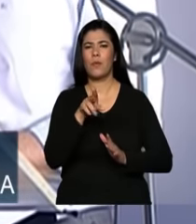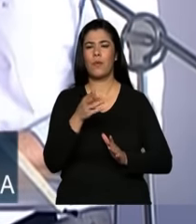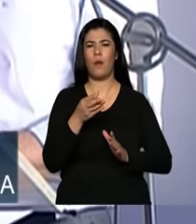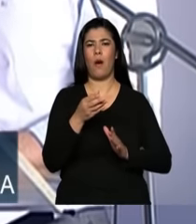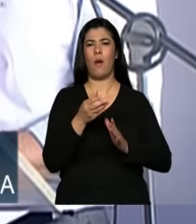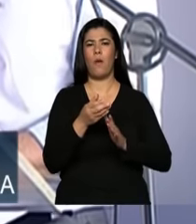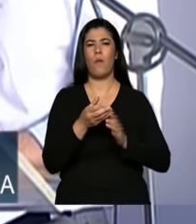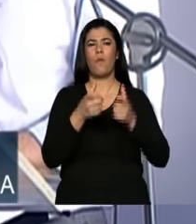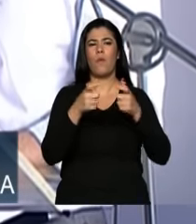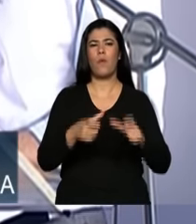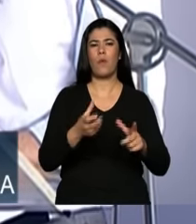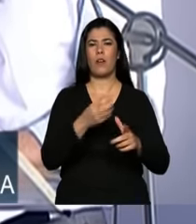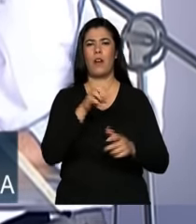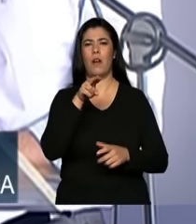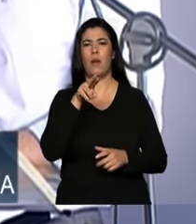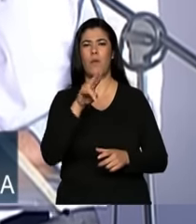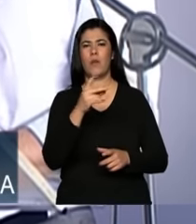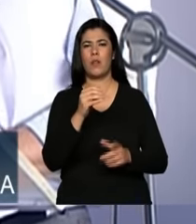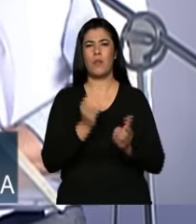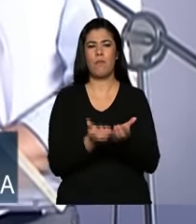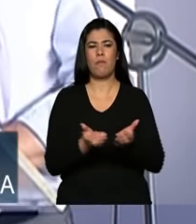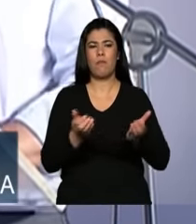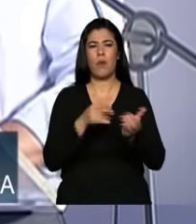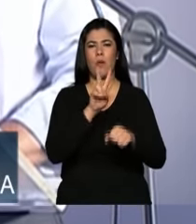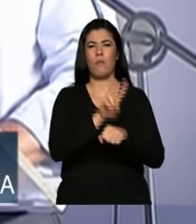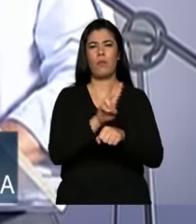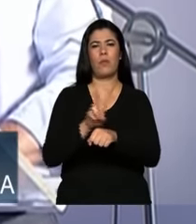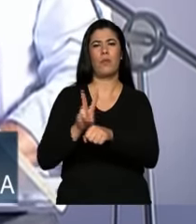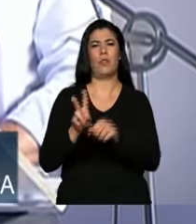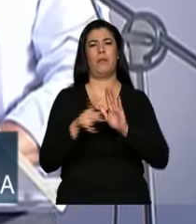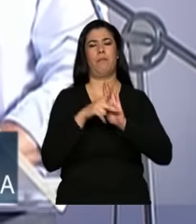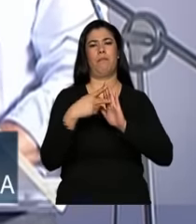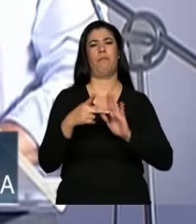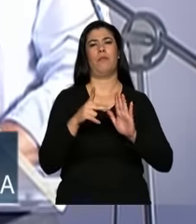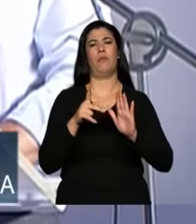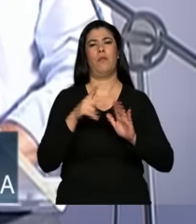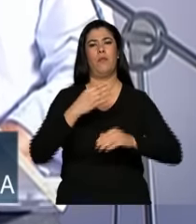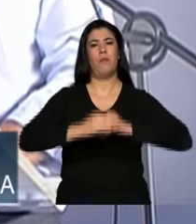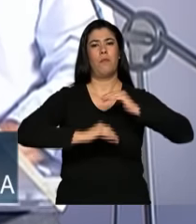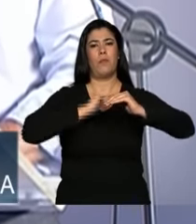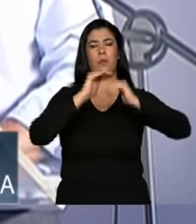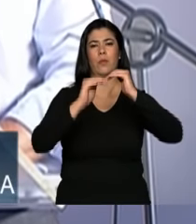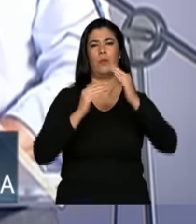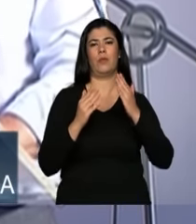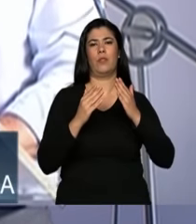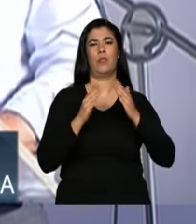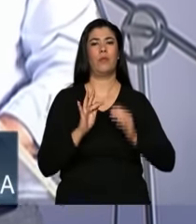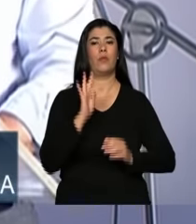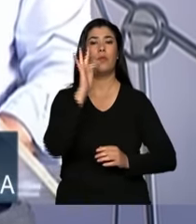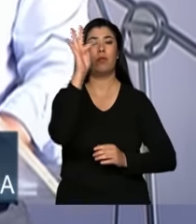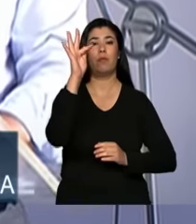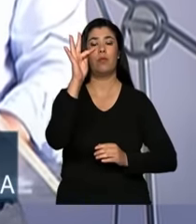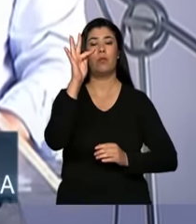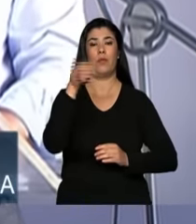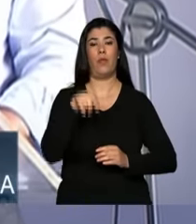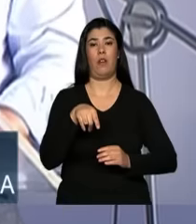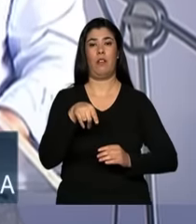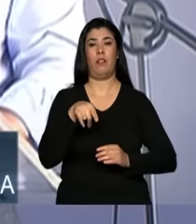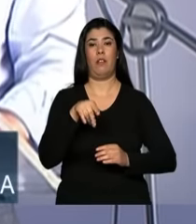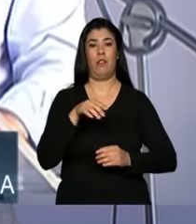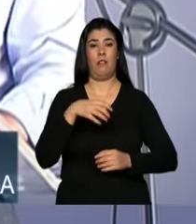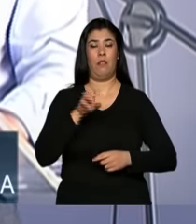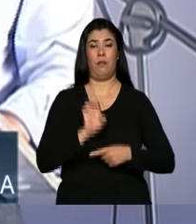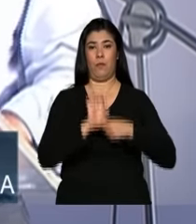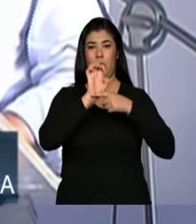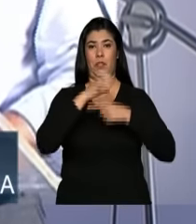cuidar daquele bem precioso que constrói o futuro da Bahia e